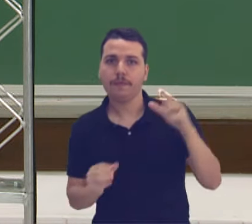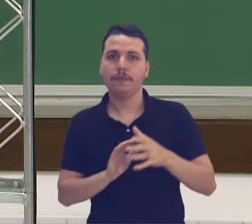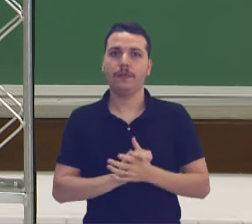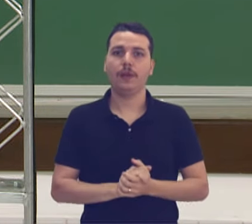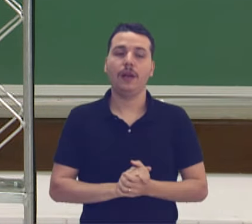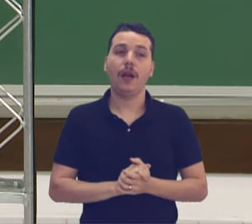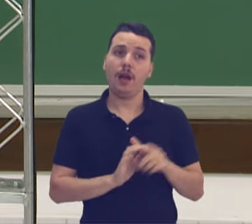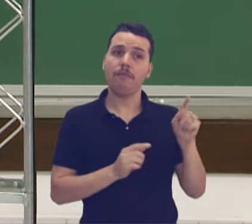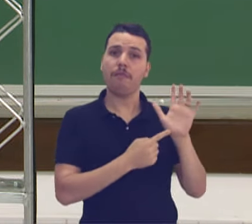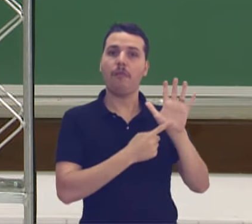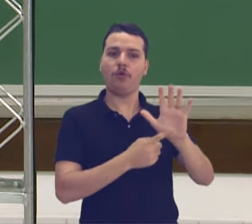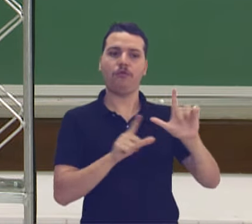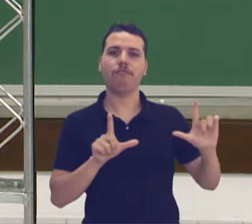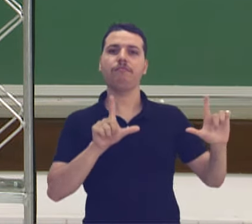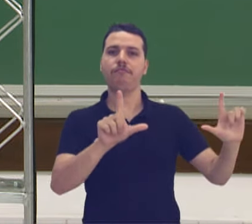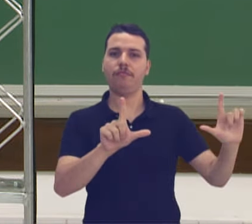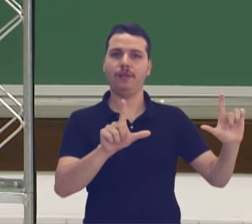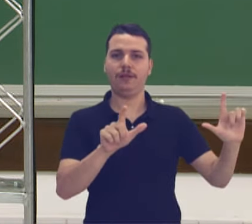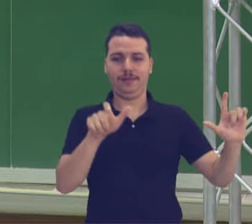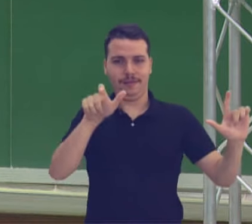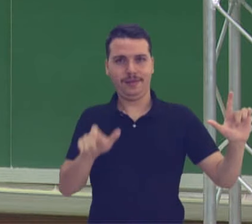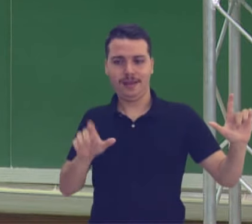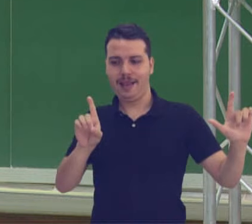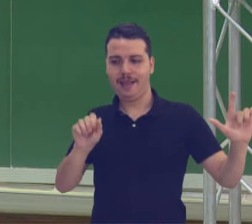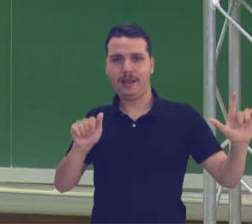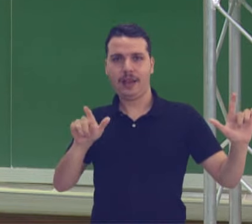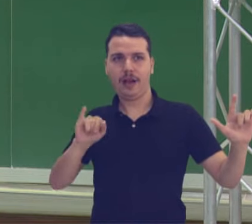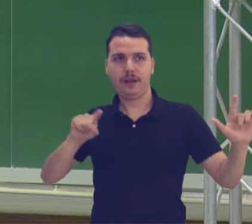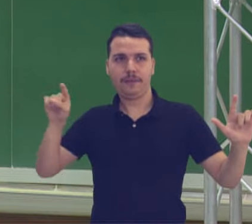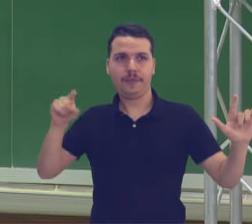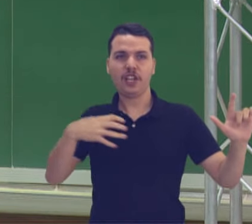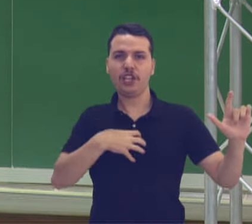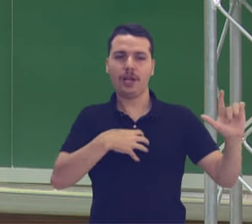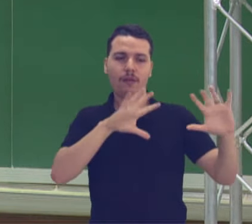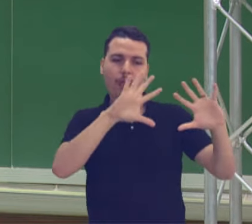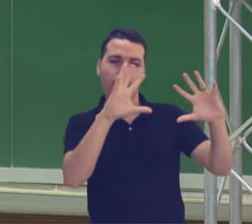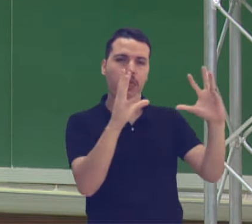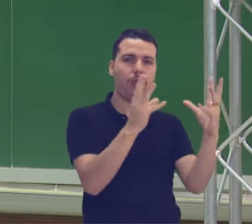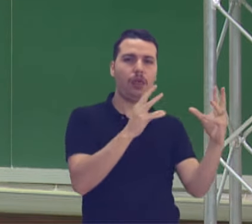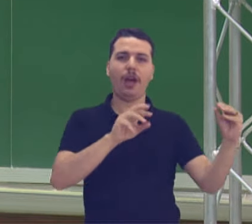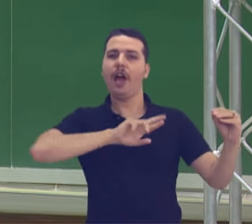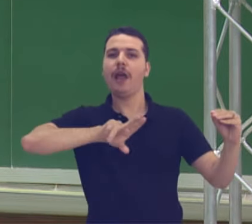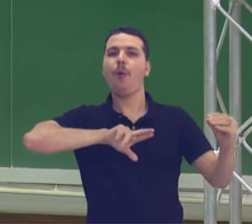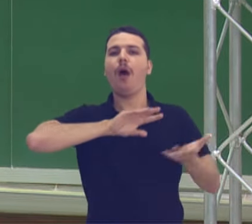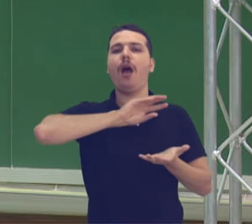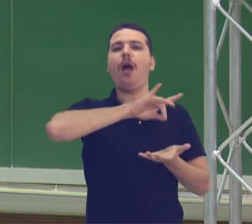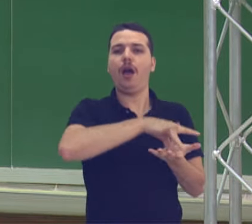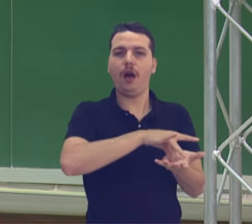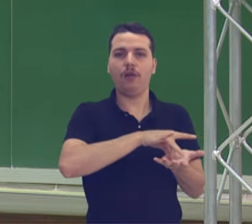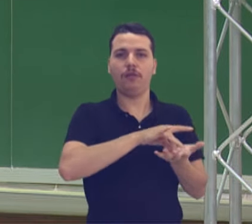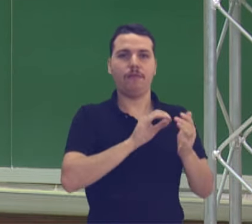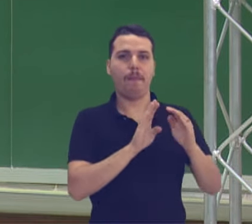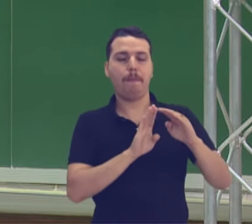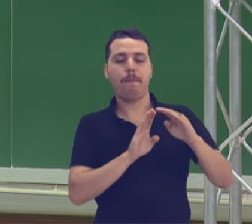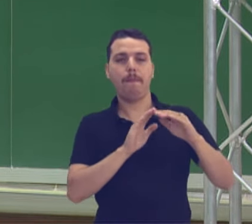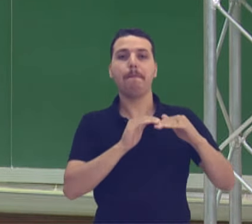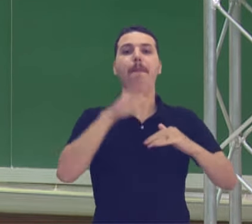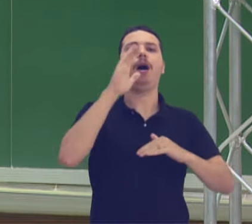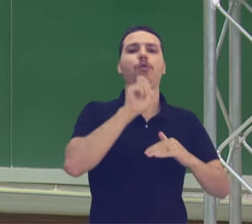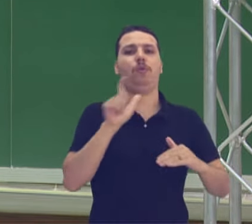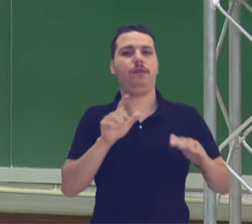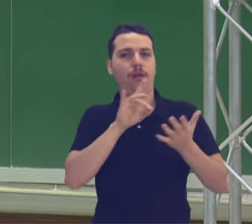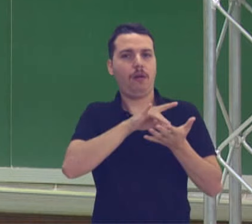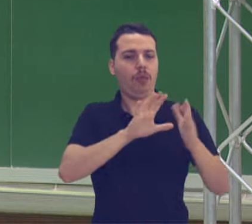esse retratos dali né com a temática surrealistic do surrealista desculpa certo e os ou também essa